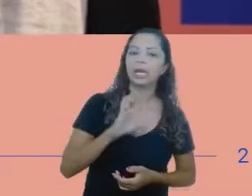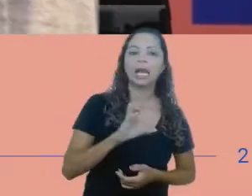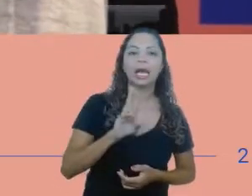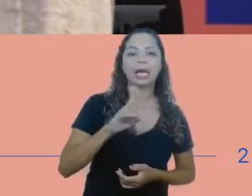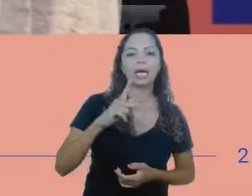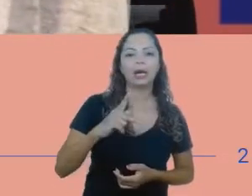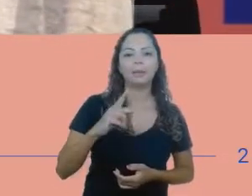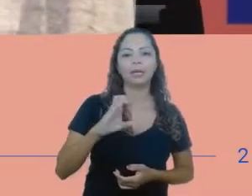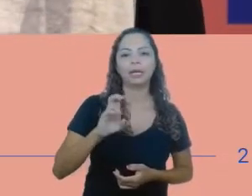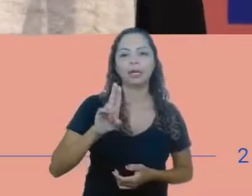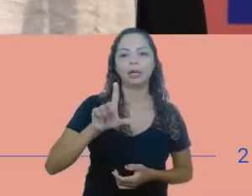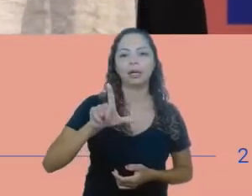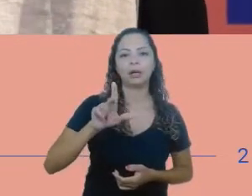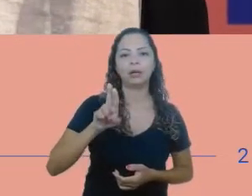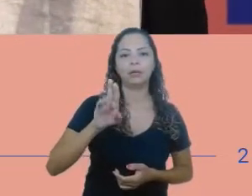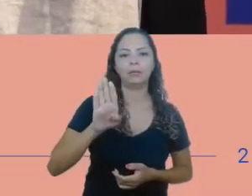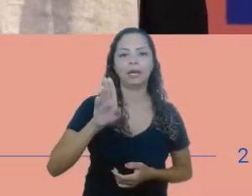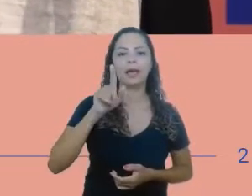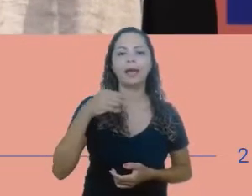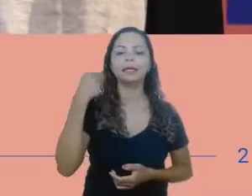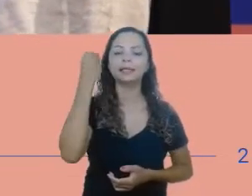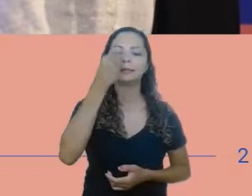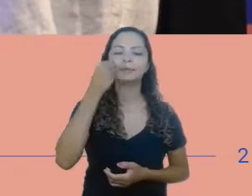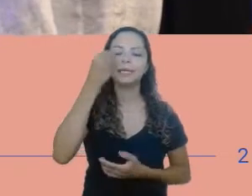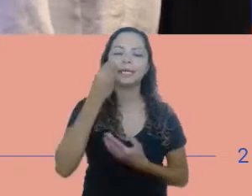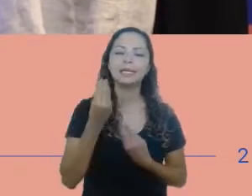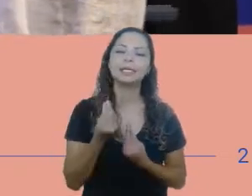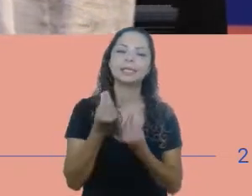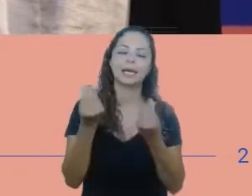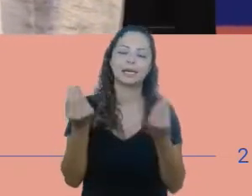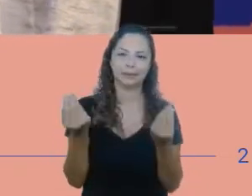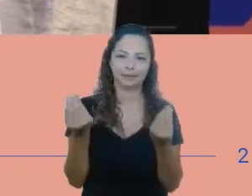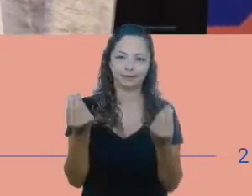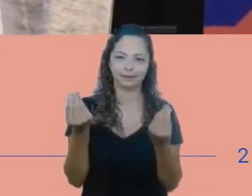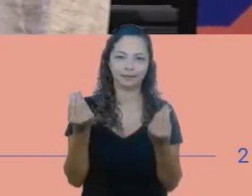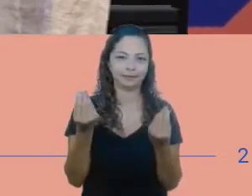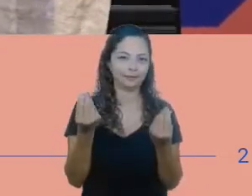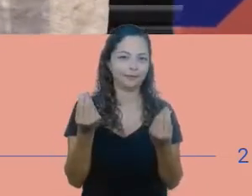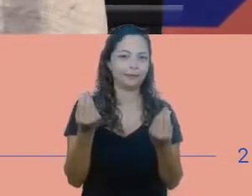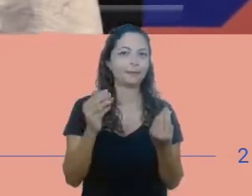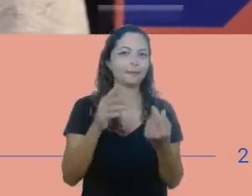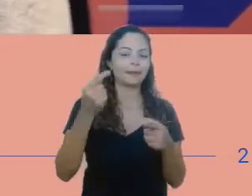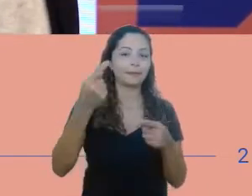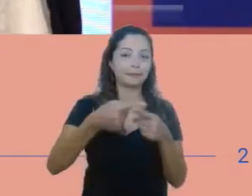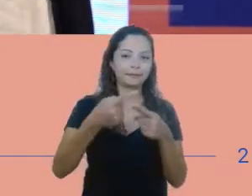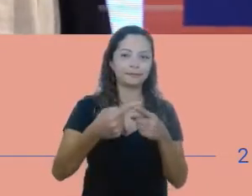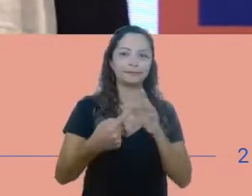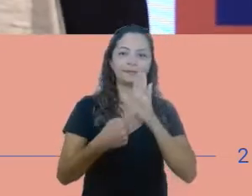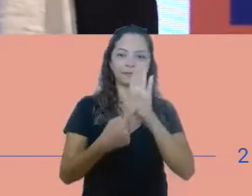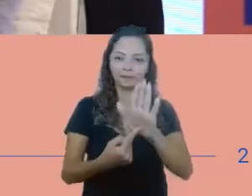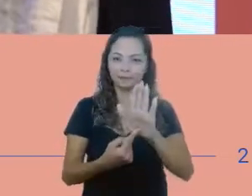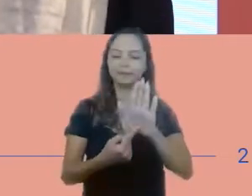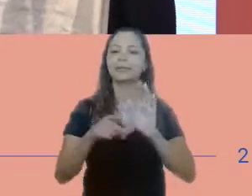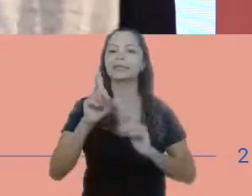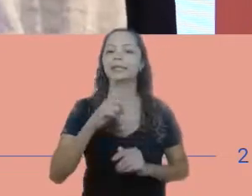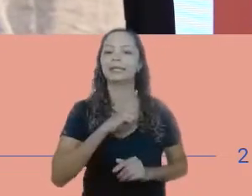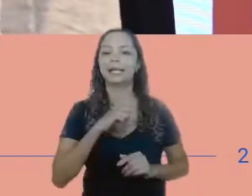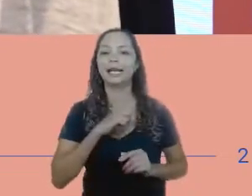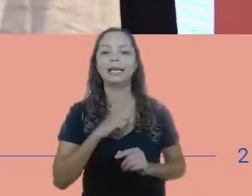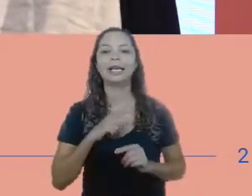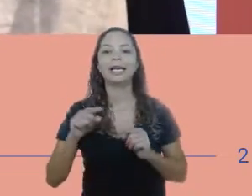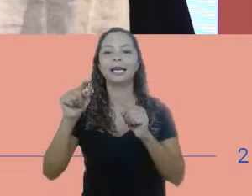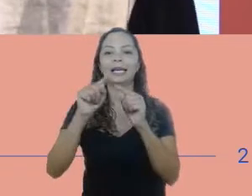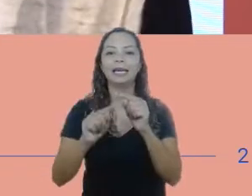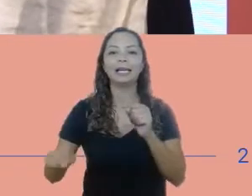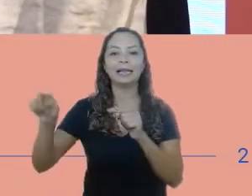numa experiência então ele meio que juntaram o modelo de negócio da bike do Itaú com o uso de café